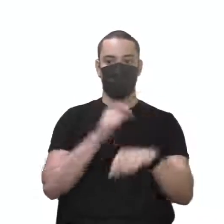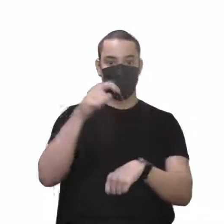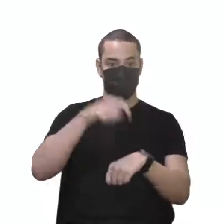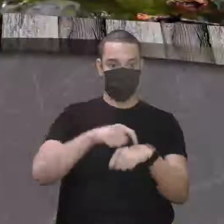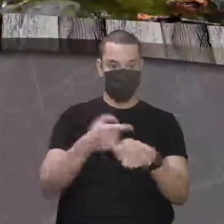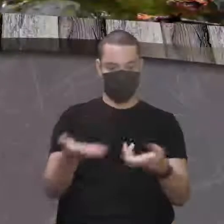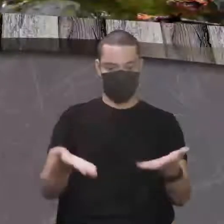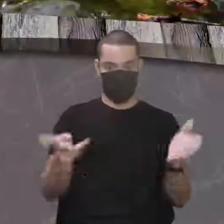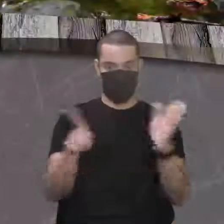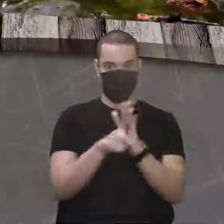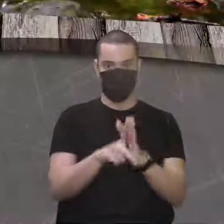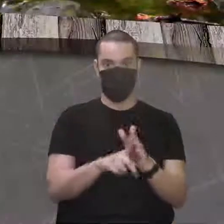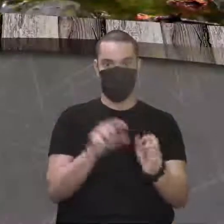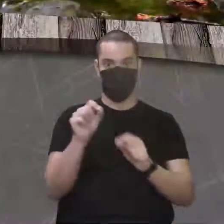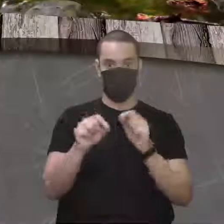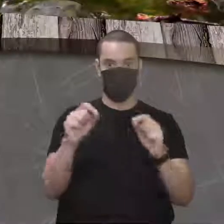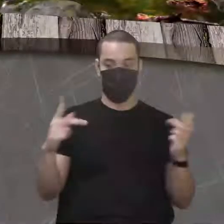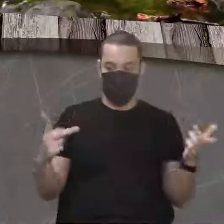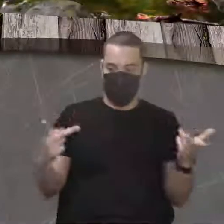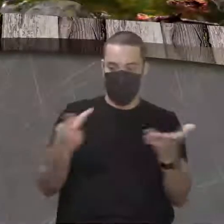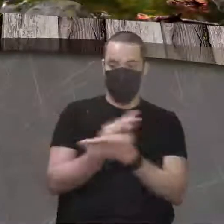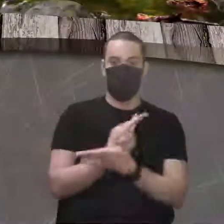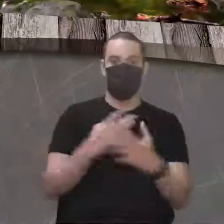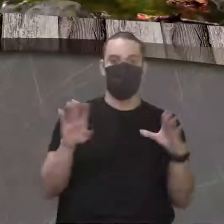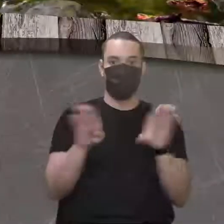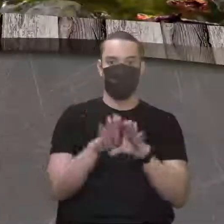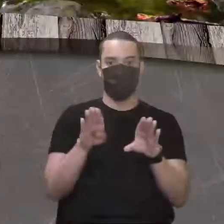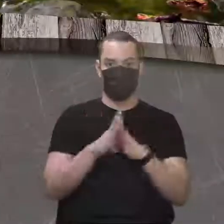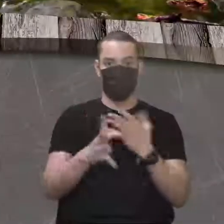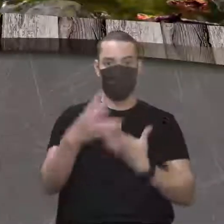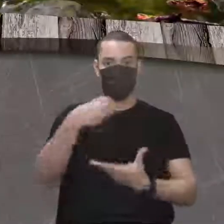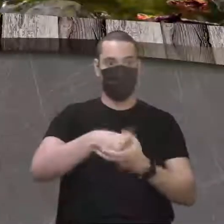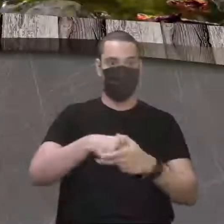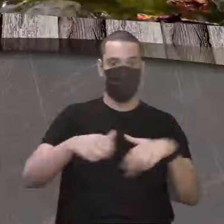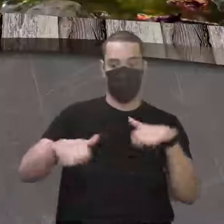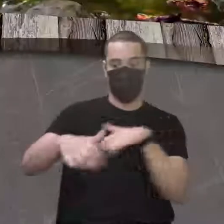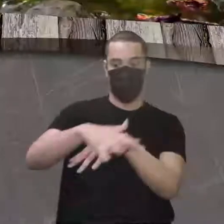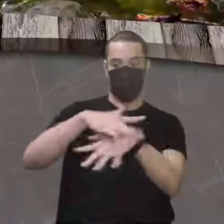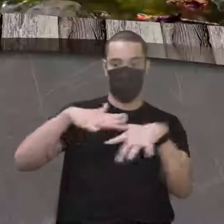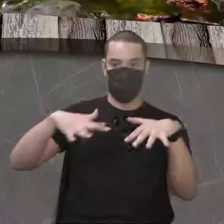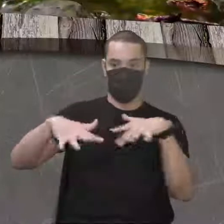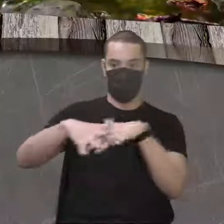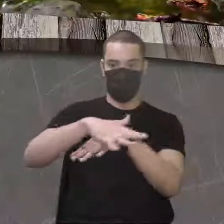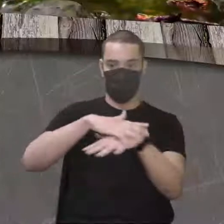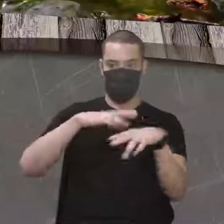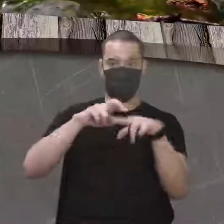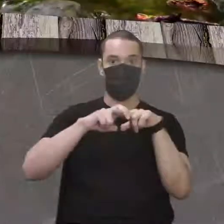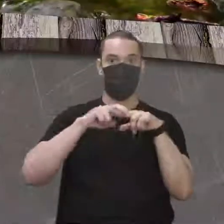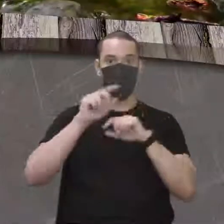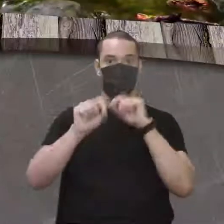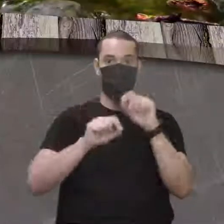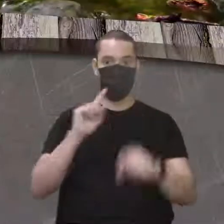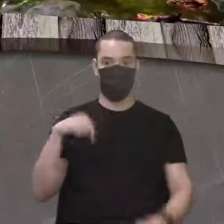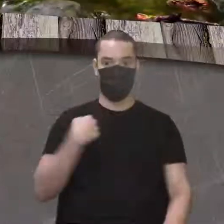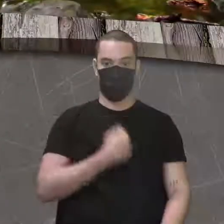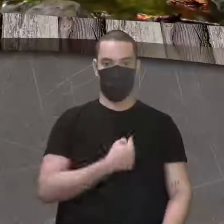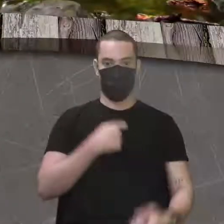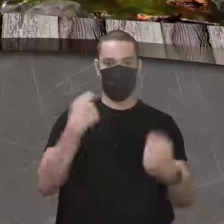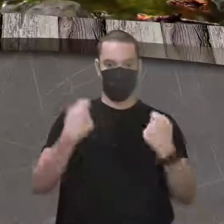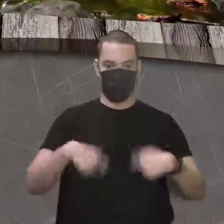nesse ambiente onde esses organismos também estão atuando. Por isso, nós